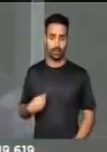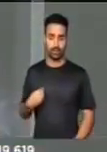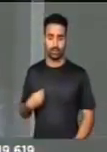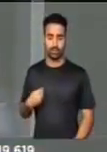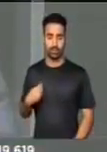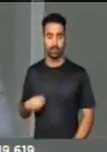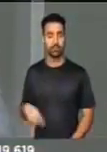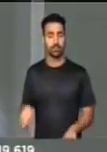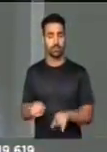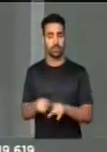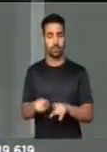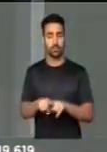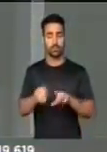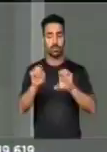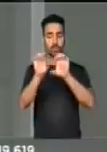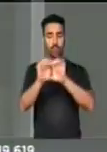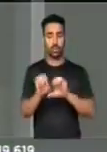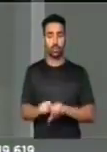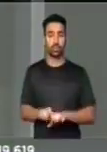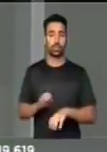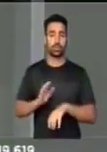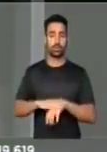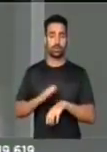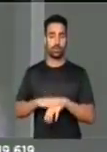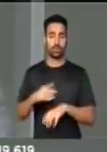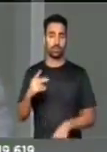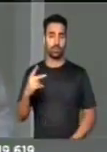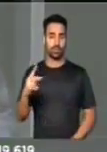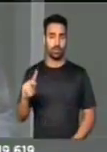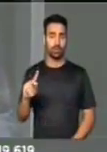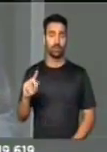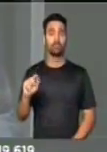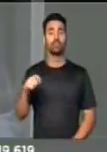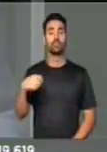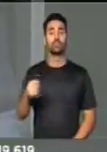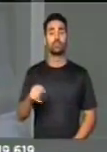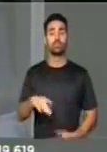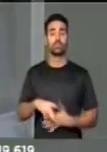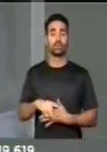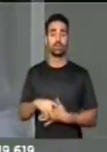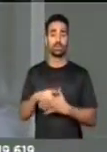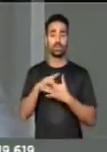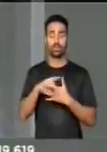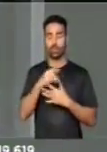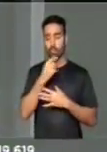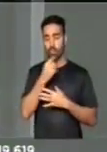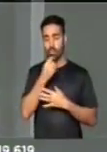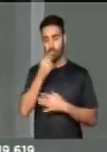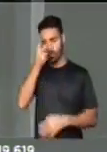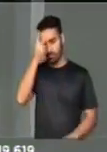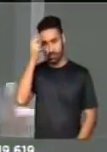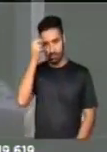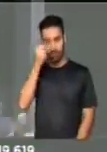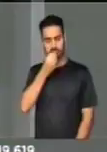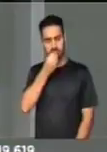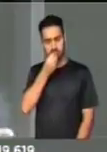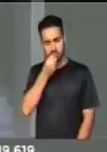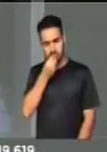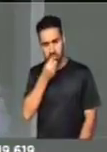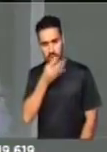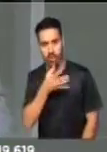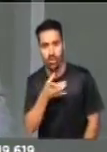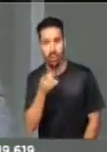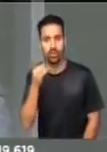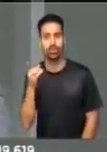a infraestrutura que ali foi gerada a partir de um grande líder, de um prefeito extraordinário que soube,